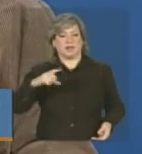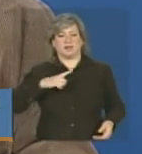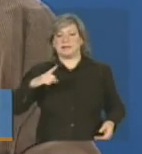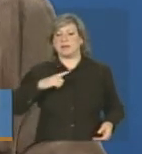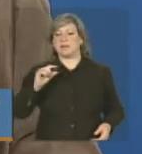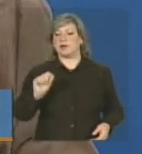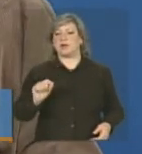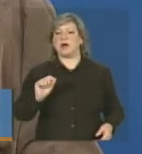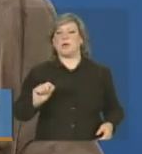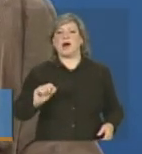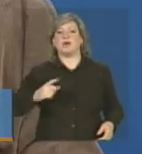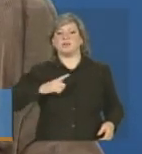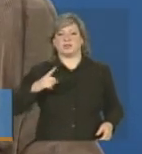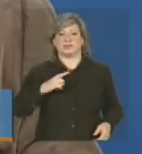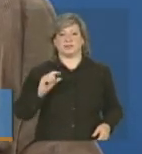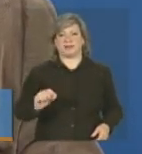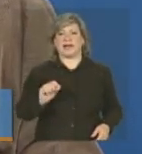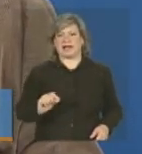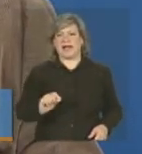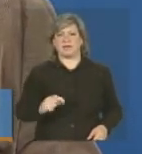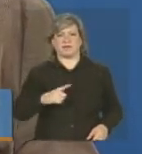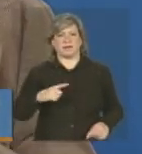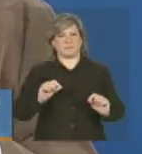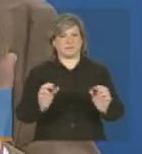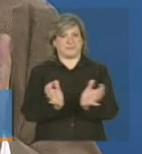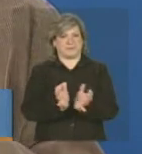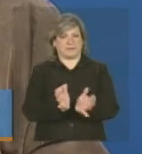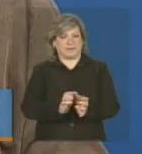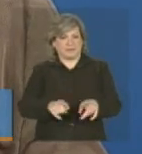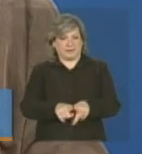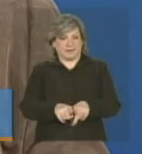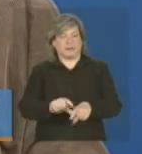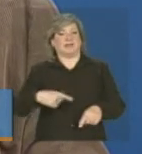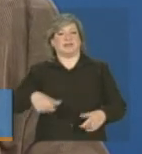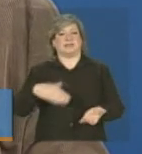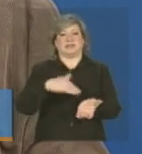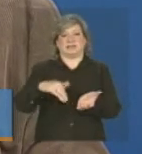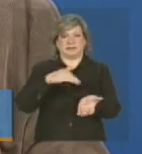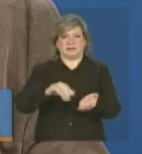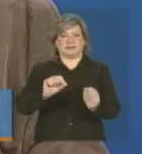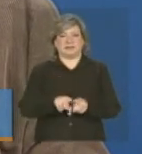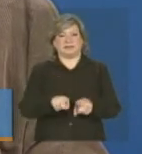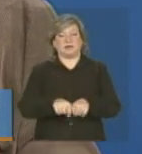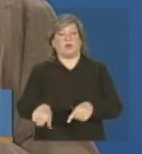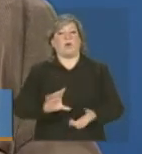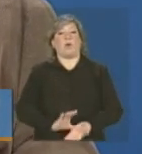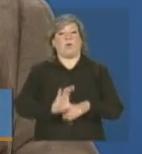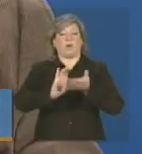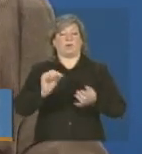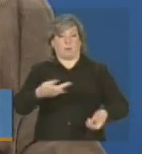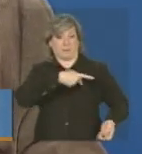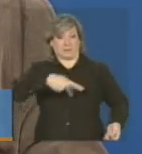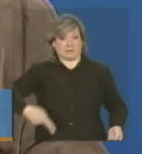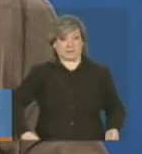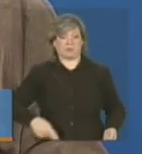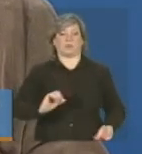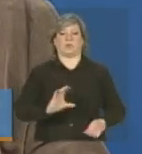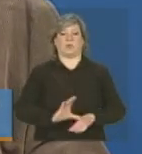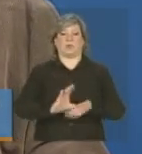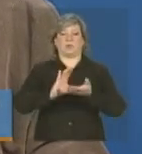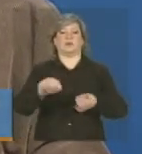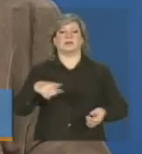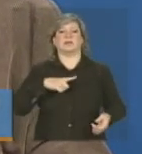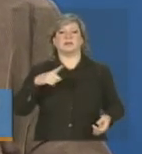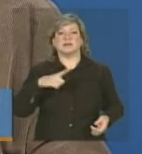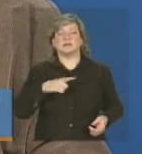titular, que é o secretário de assistência, no caso da secretaria, e no caso do conselho, o presidente do conselho, e do